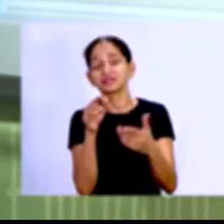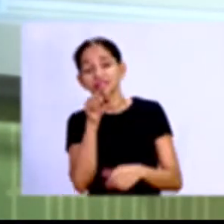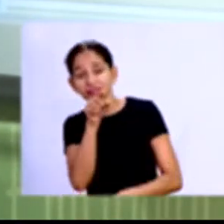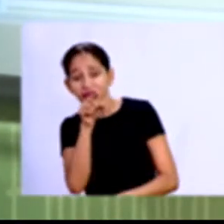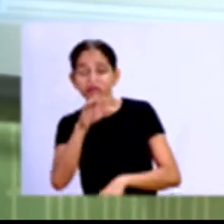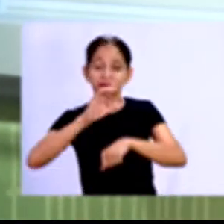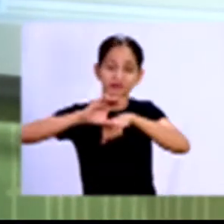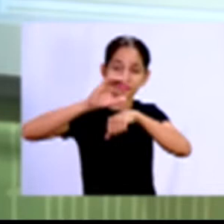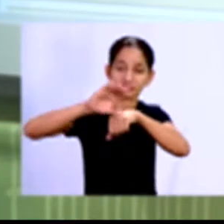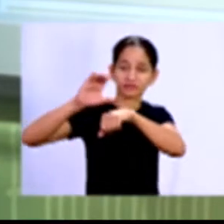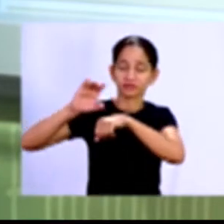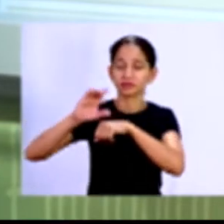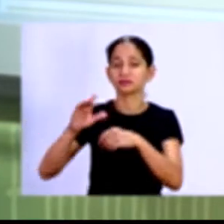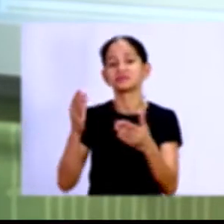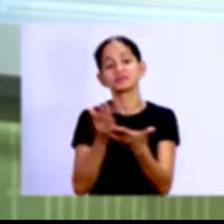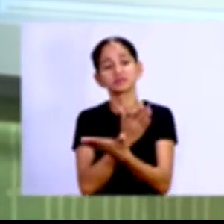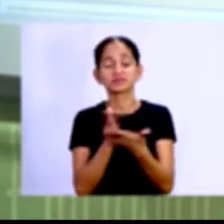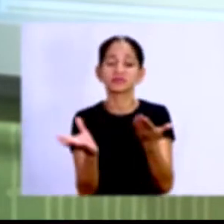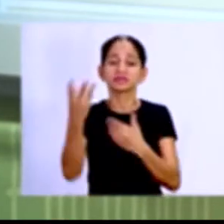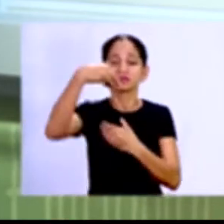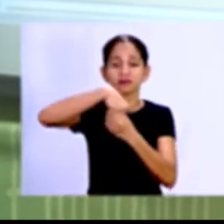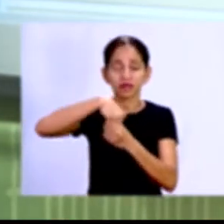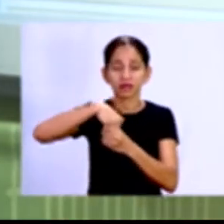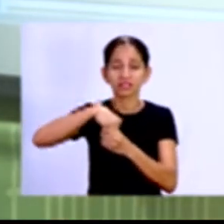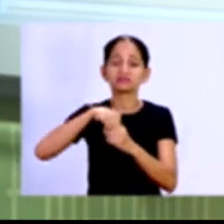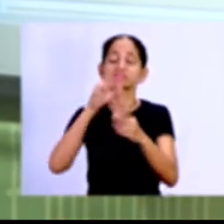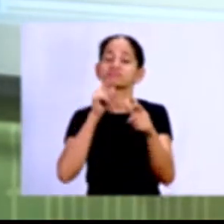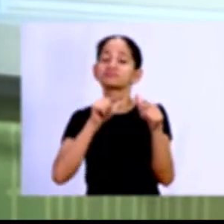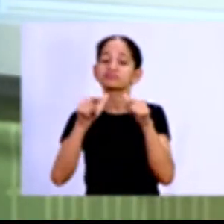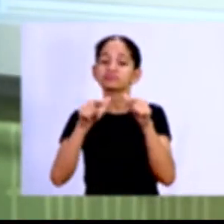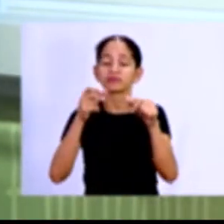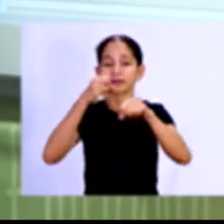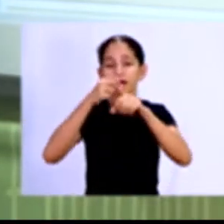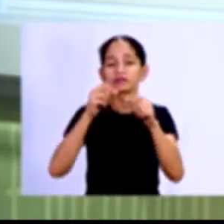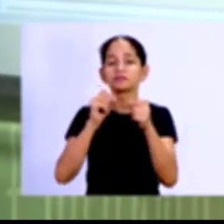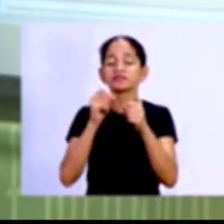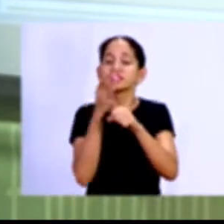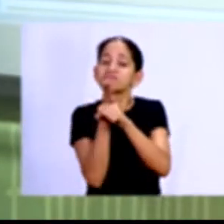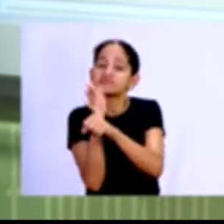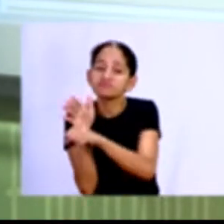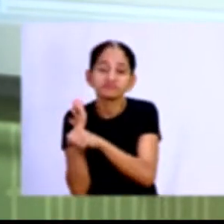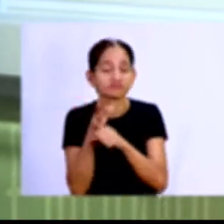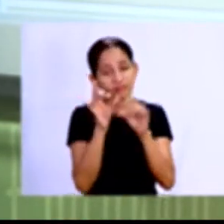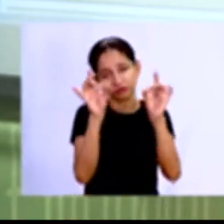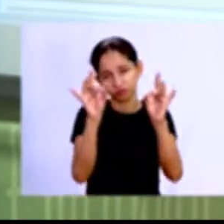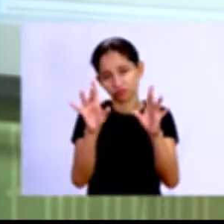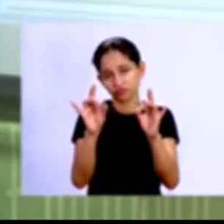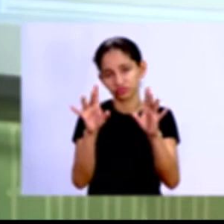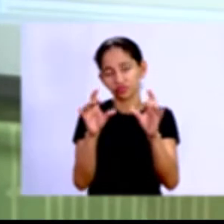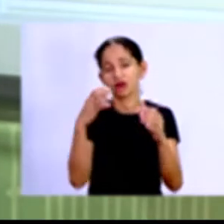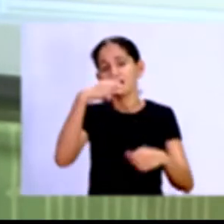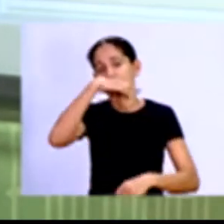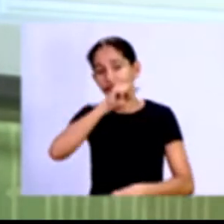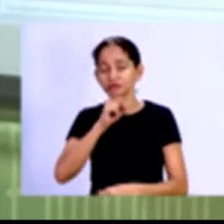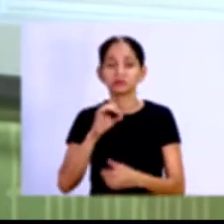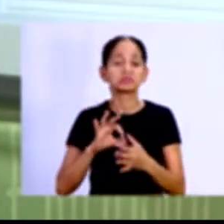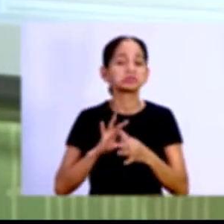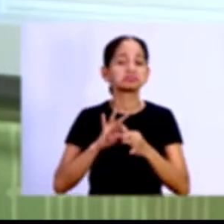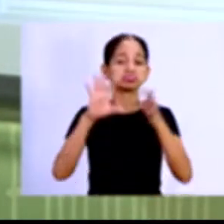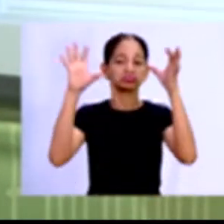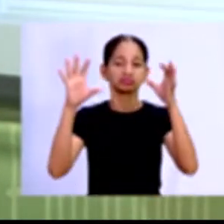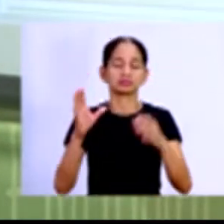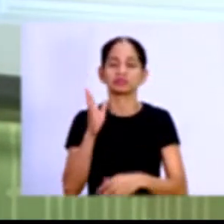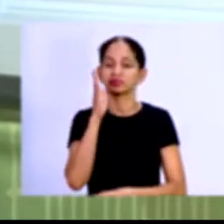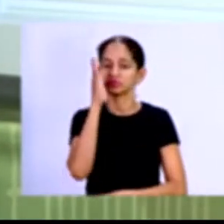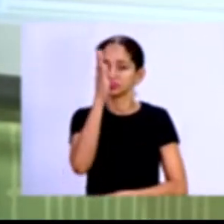são empregados em meios corporativos ou, como o professor Johnimar bem citou, né, que são cursos já mais independentes, às